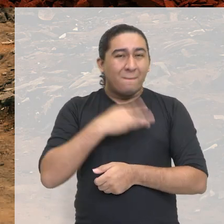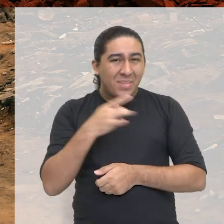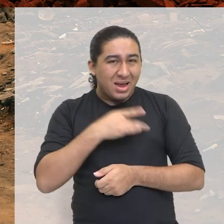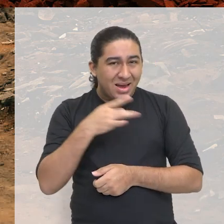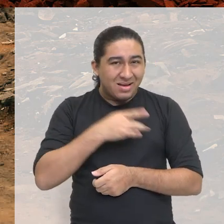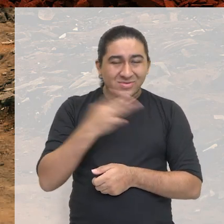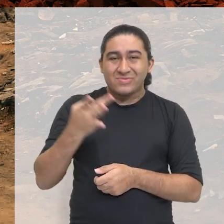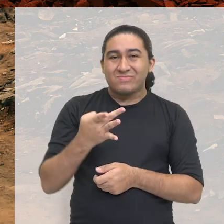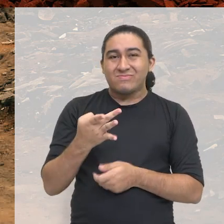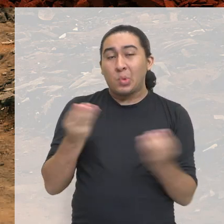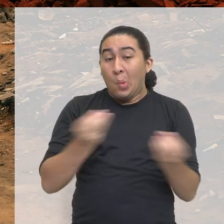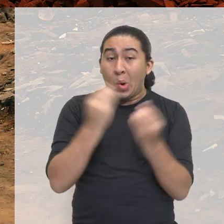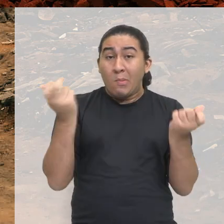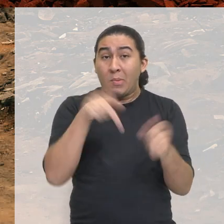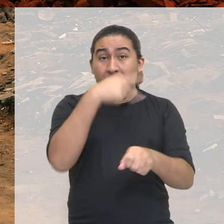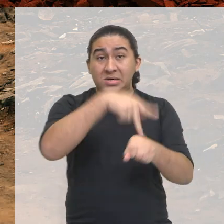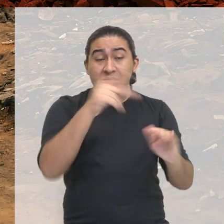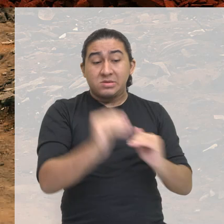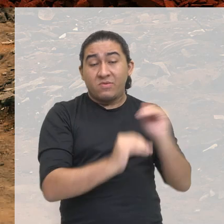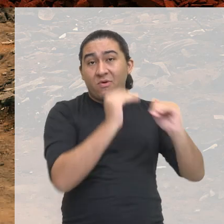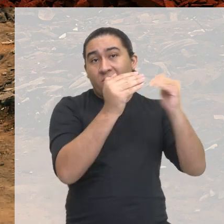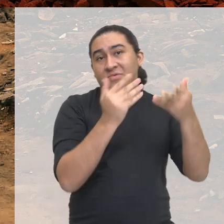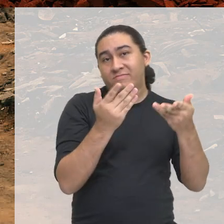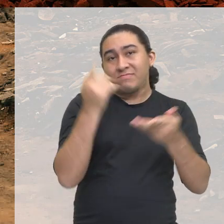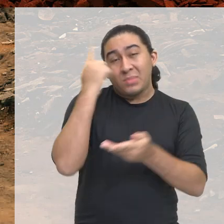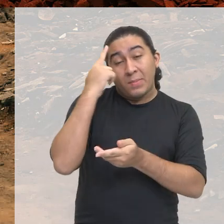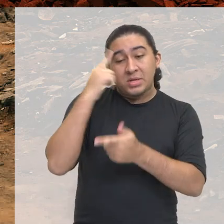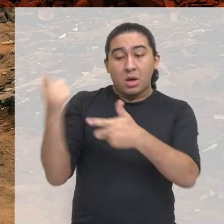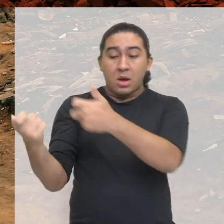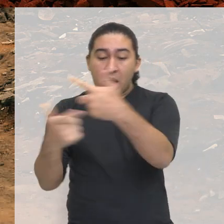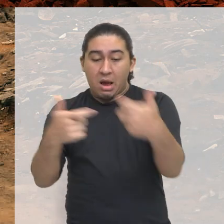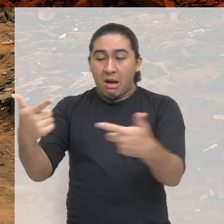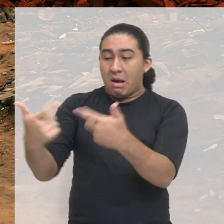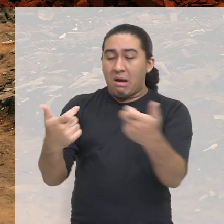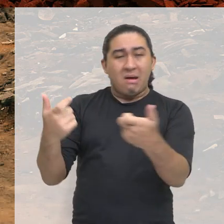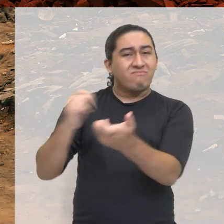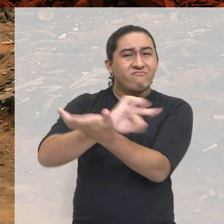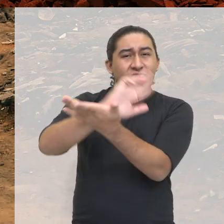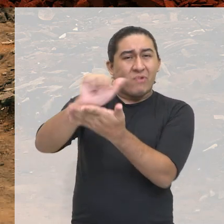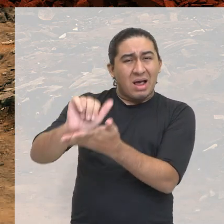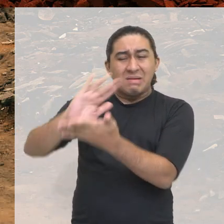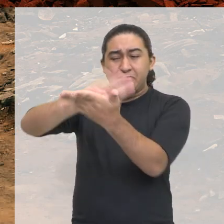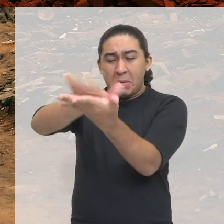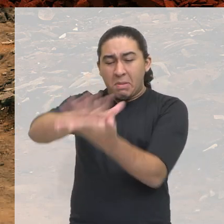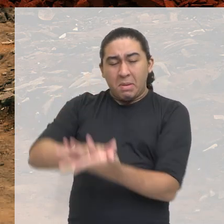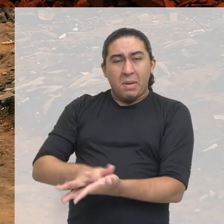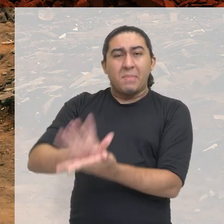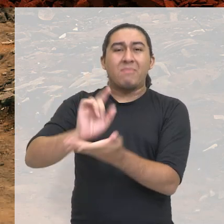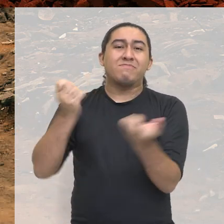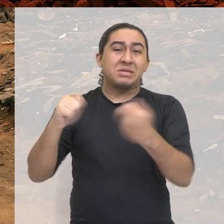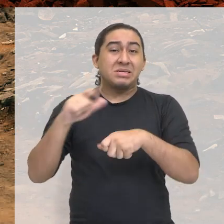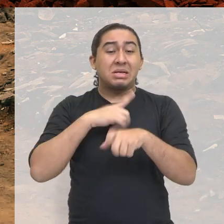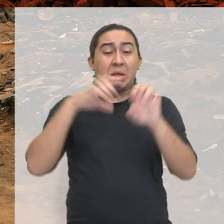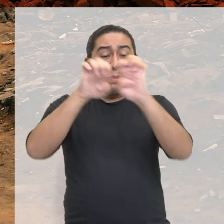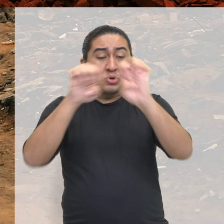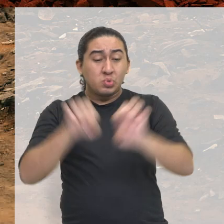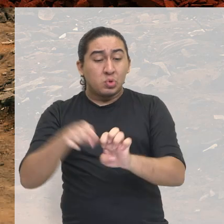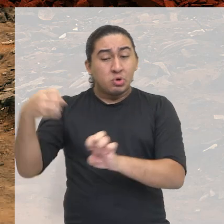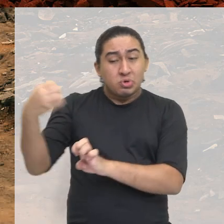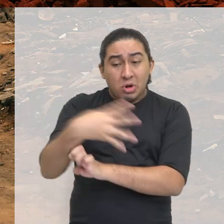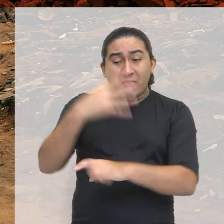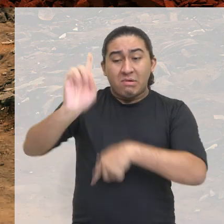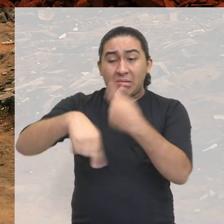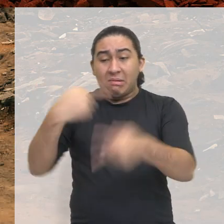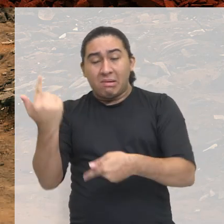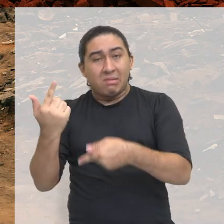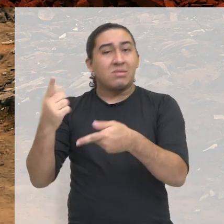progresso. Imaginem, estamos num cenário de guerra, é preciso fazer uma reestruturação, uma reorganização. E claro que